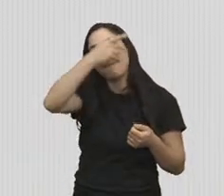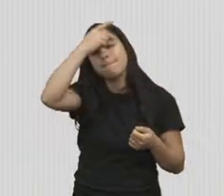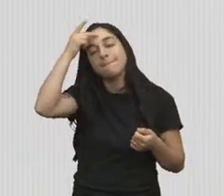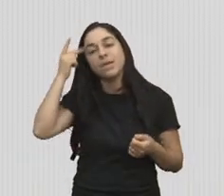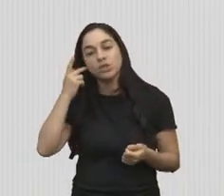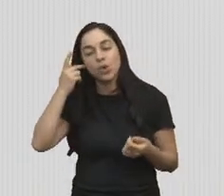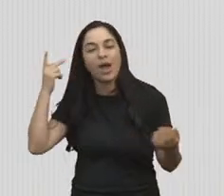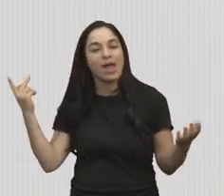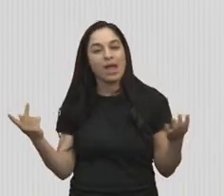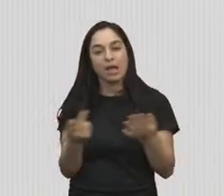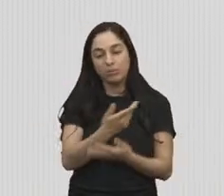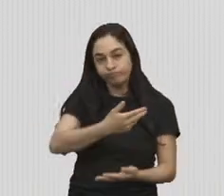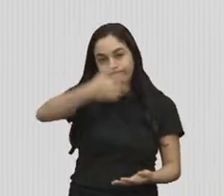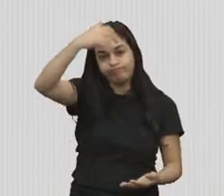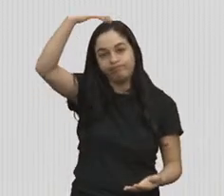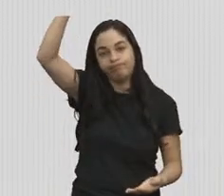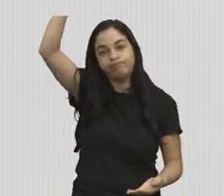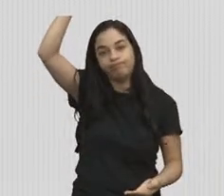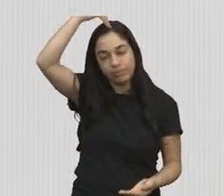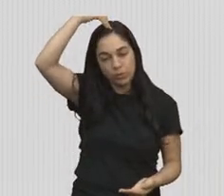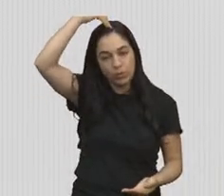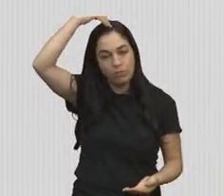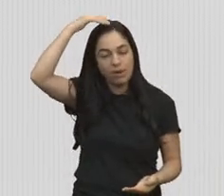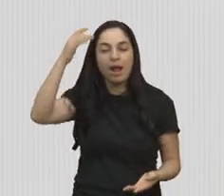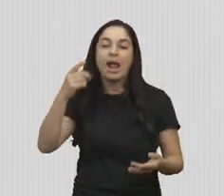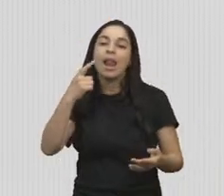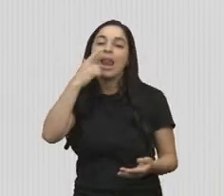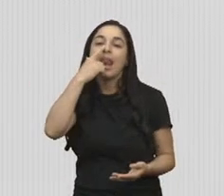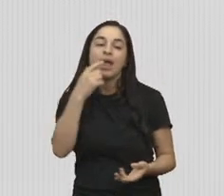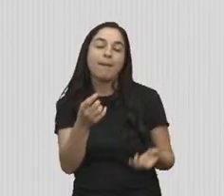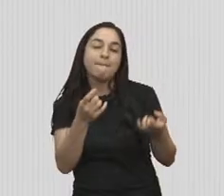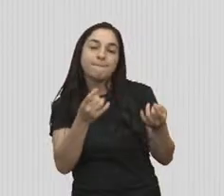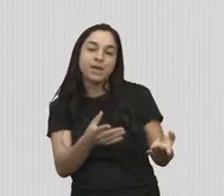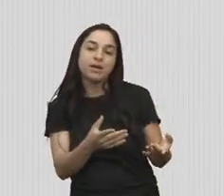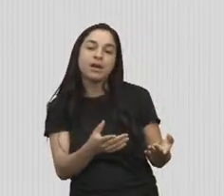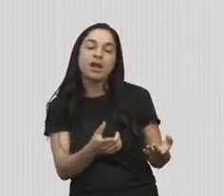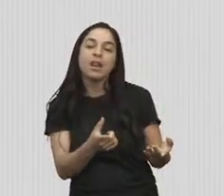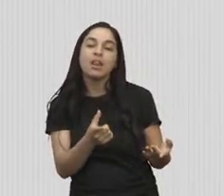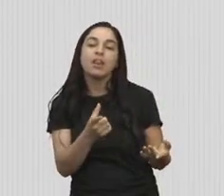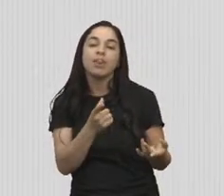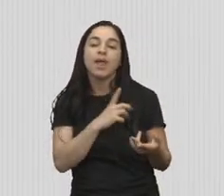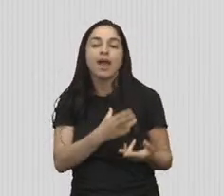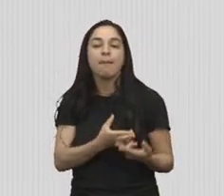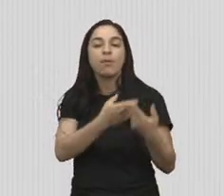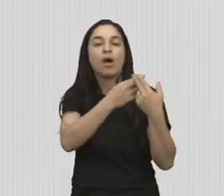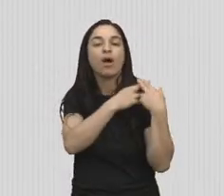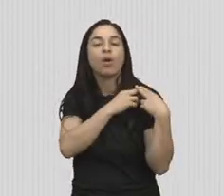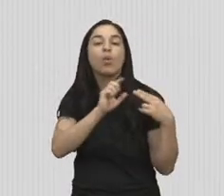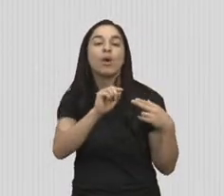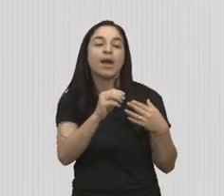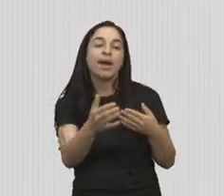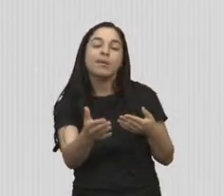fez o ato de descarte irregular de remover esses resíduos e descartar eles de forma